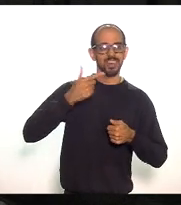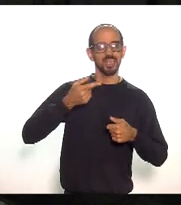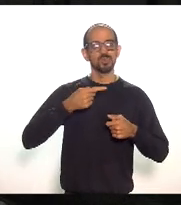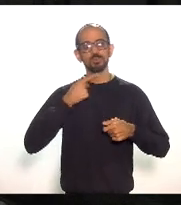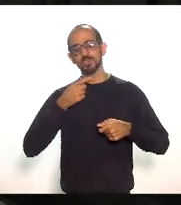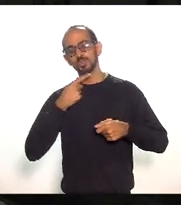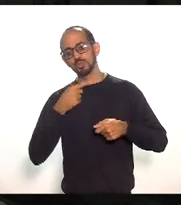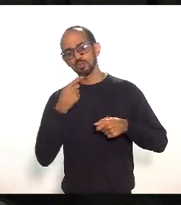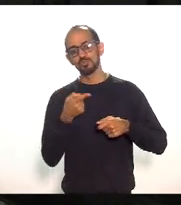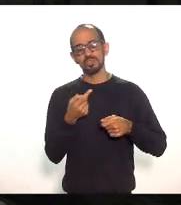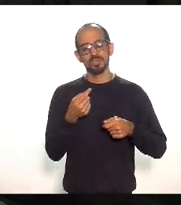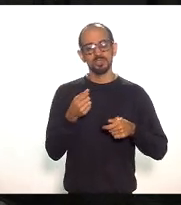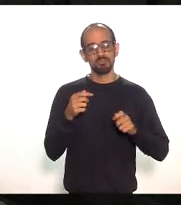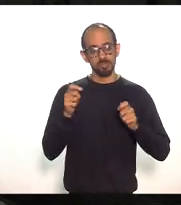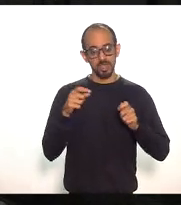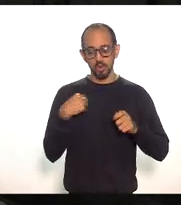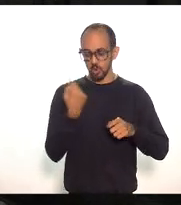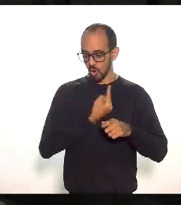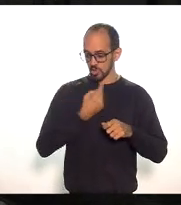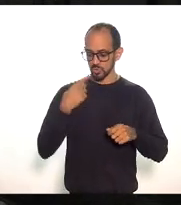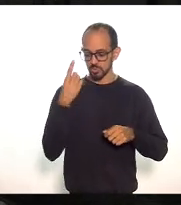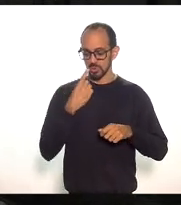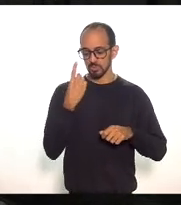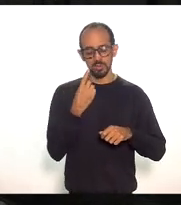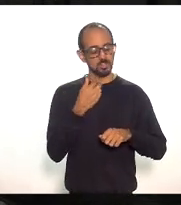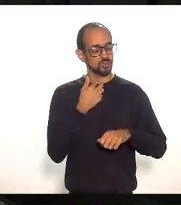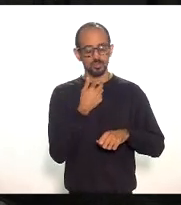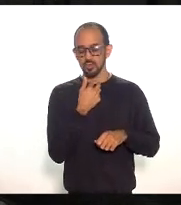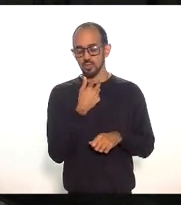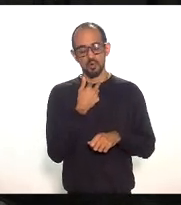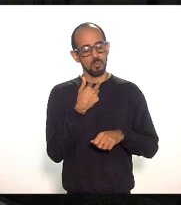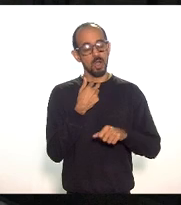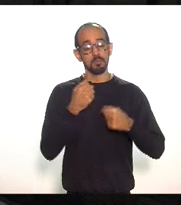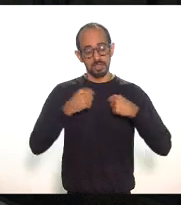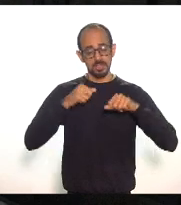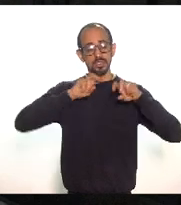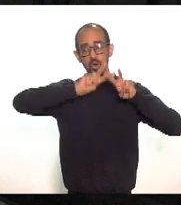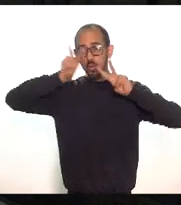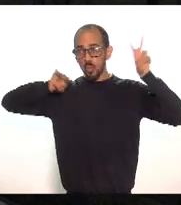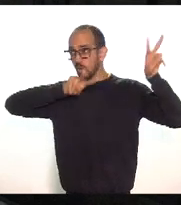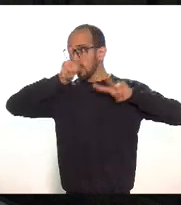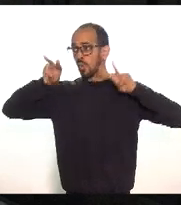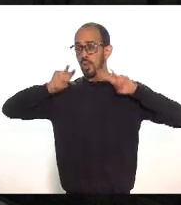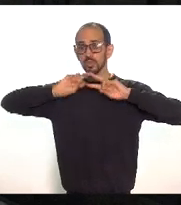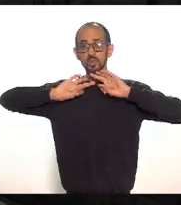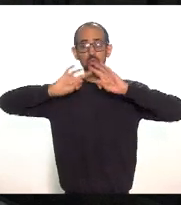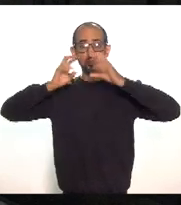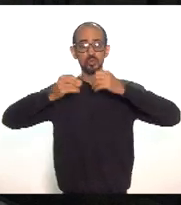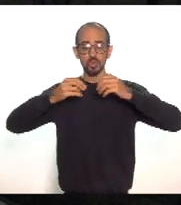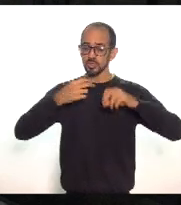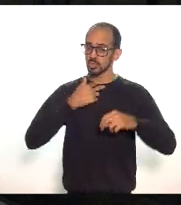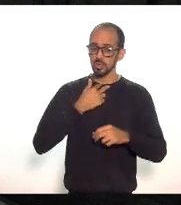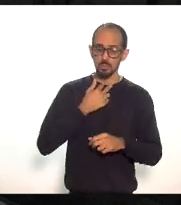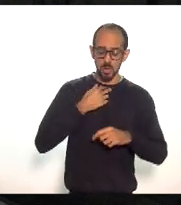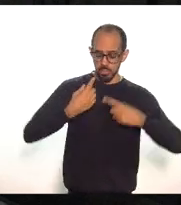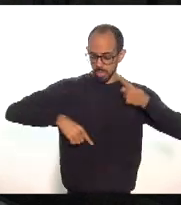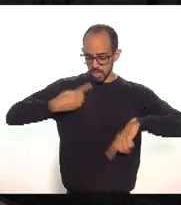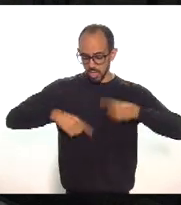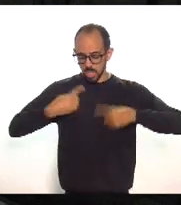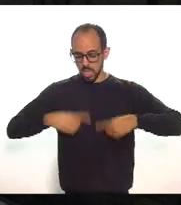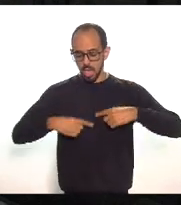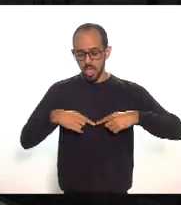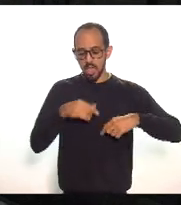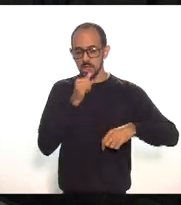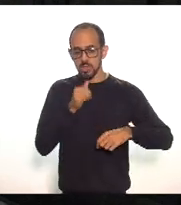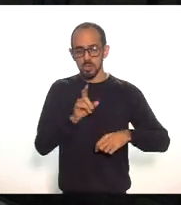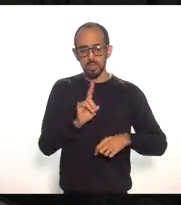nós, que somos deputados, não podemos, de fato, polemizar de forma alguma e nem politizar a questão do